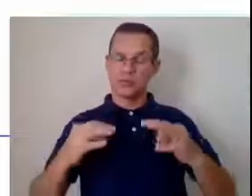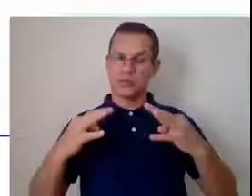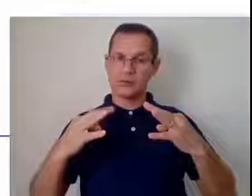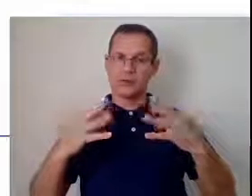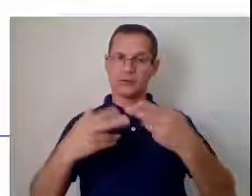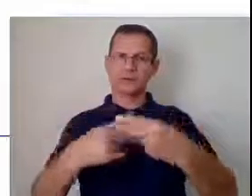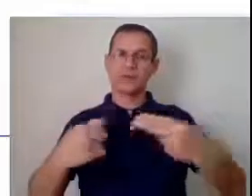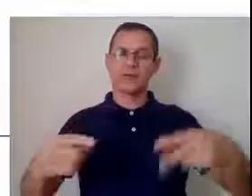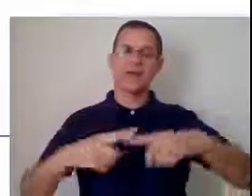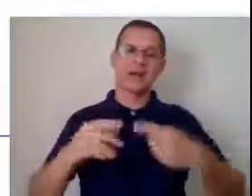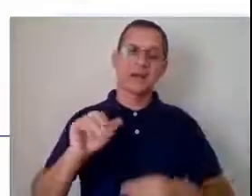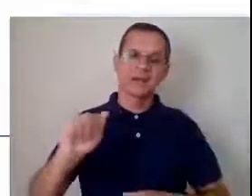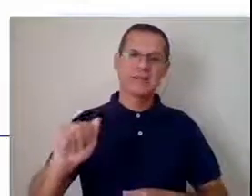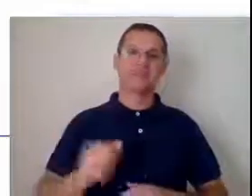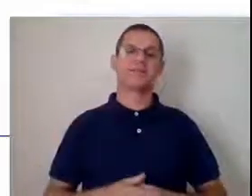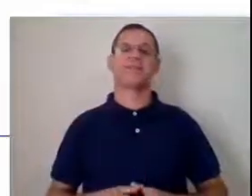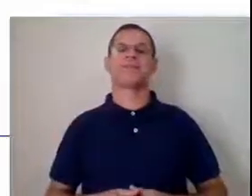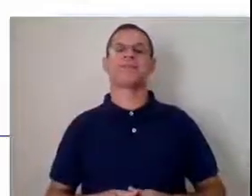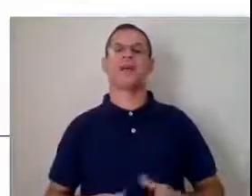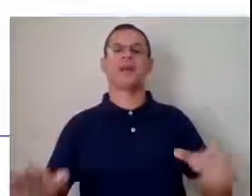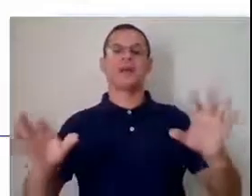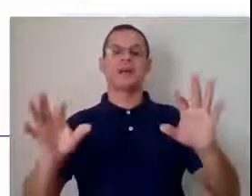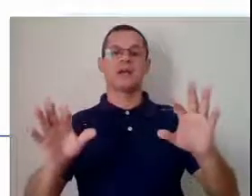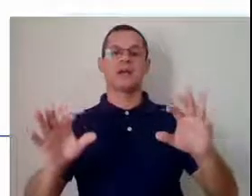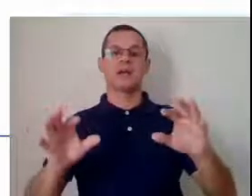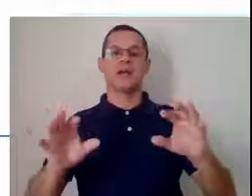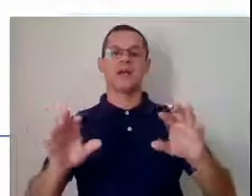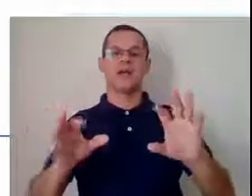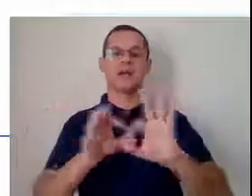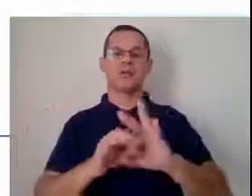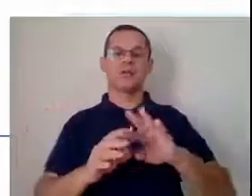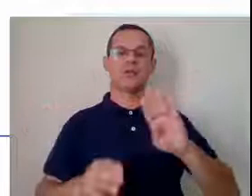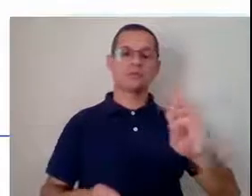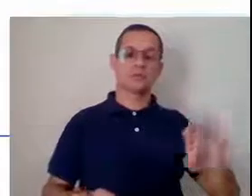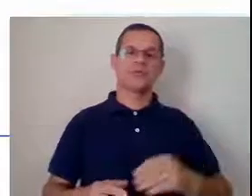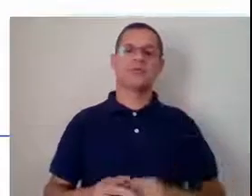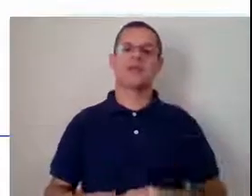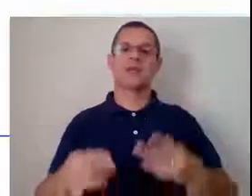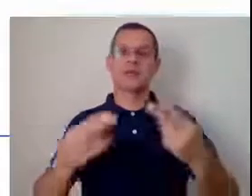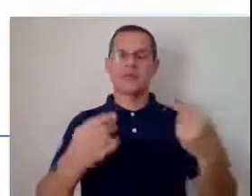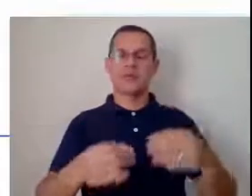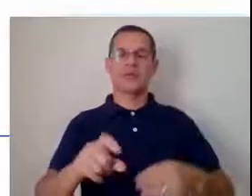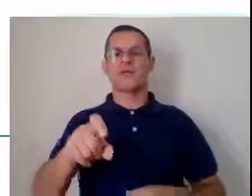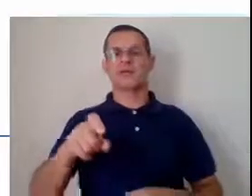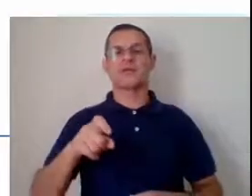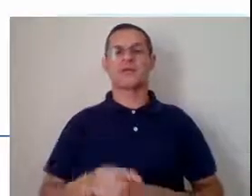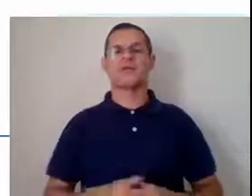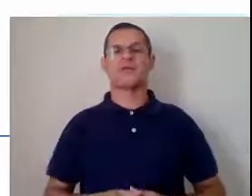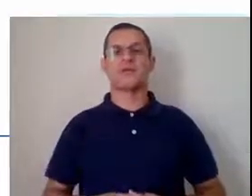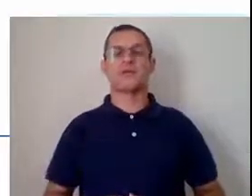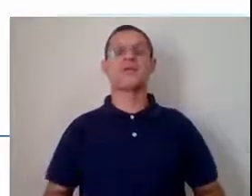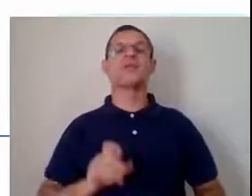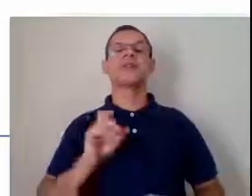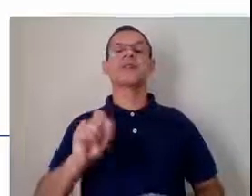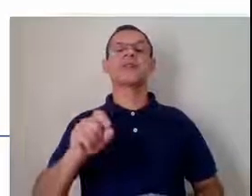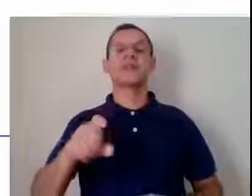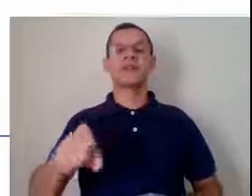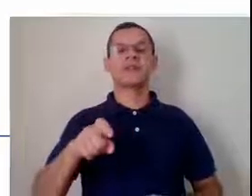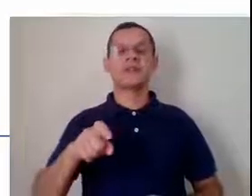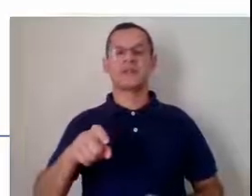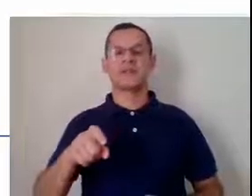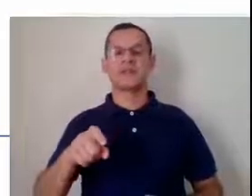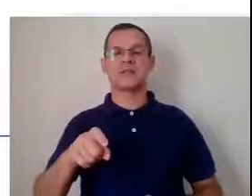elementos. A união B é igual a X tal que